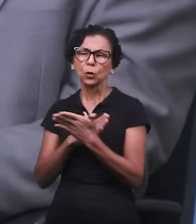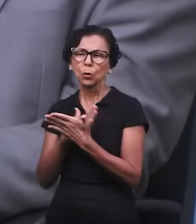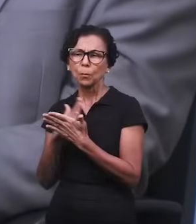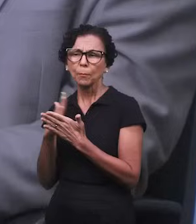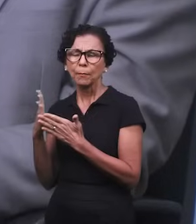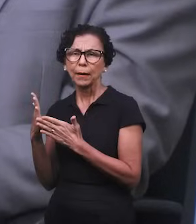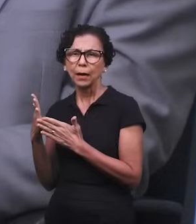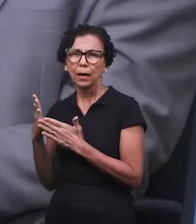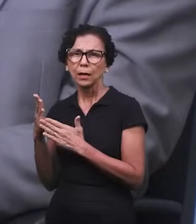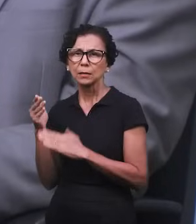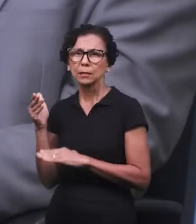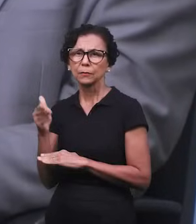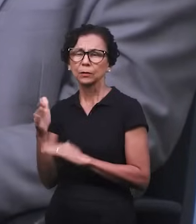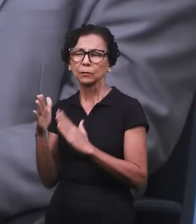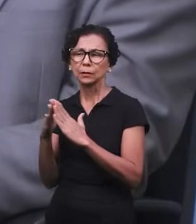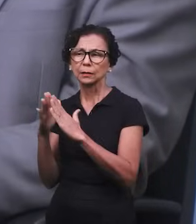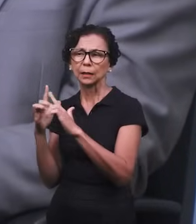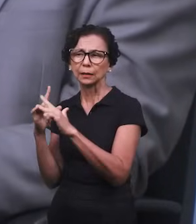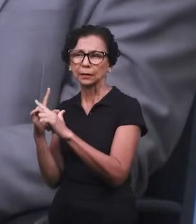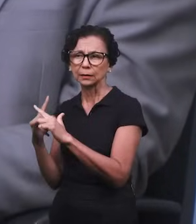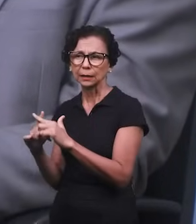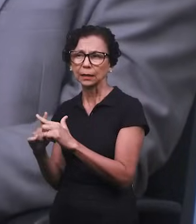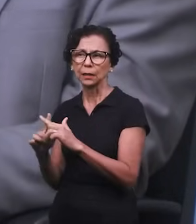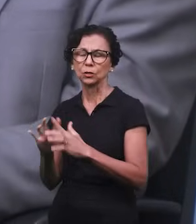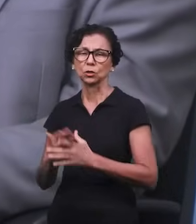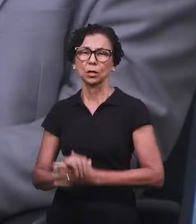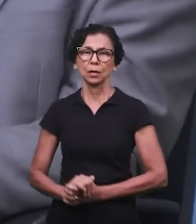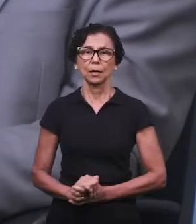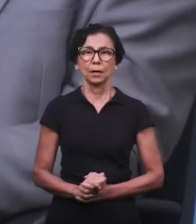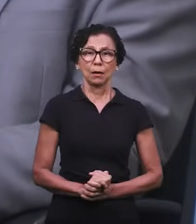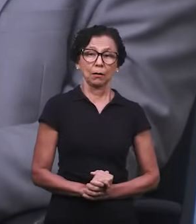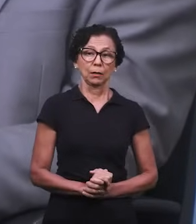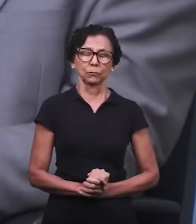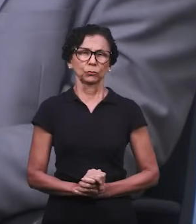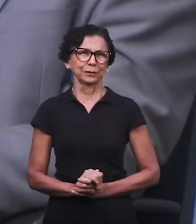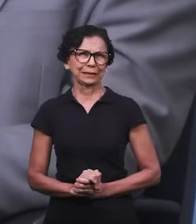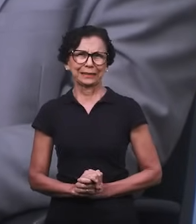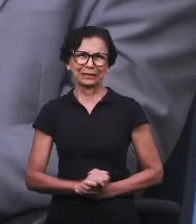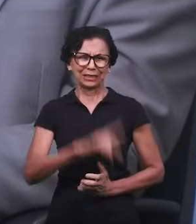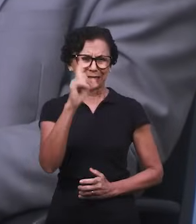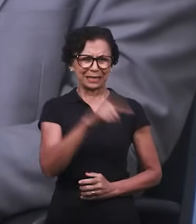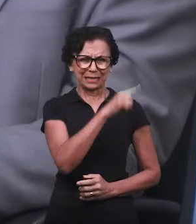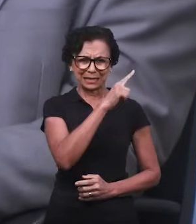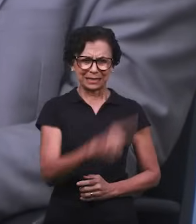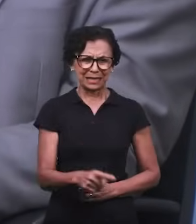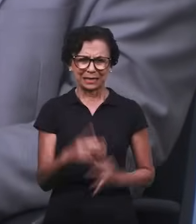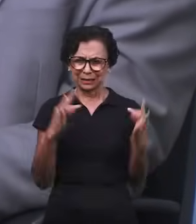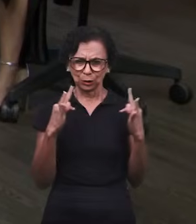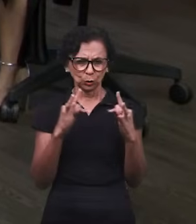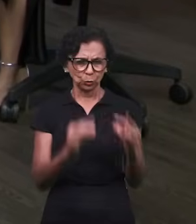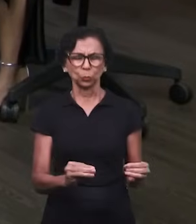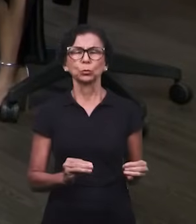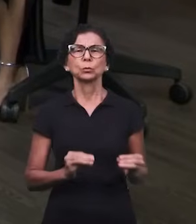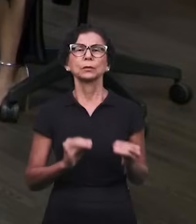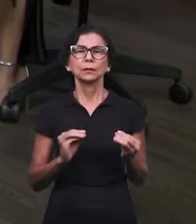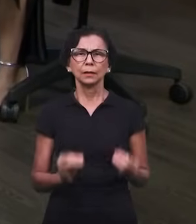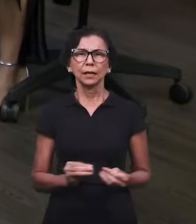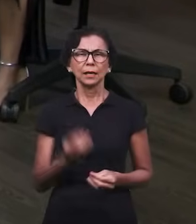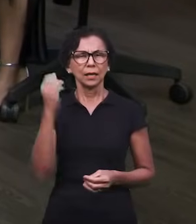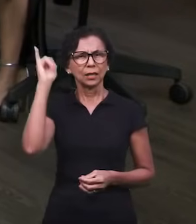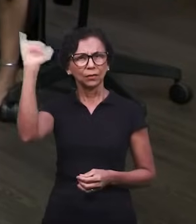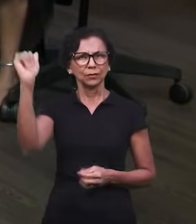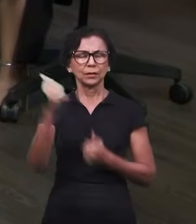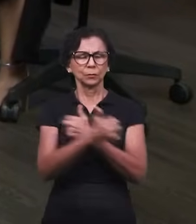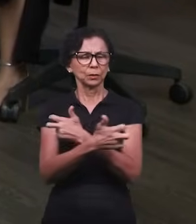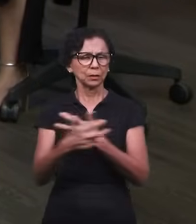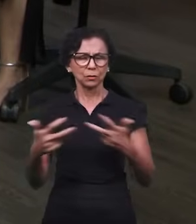bom, porque se você tiver que queimar uma gordurinha, você já radicalizou bastante, tem ainda gordurinha, né? Hoje a gente vê... Associado